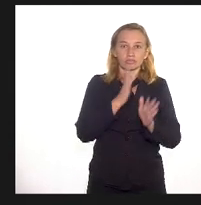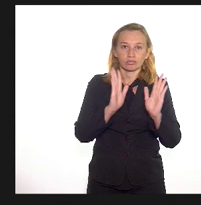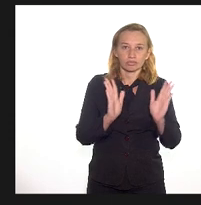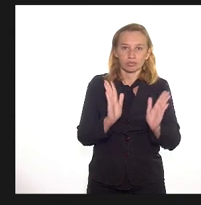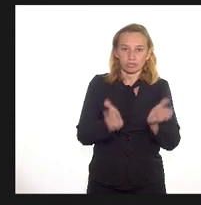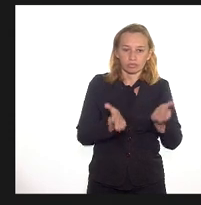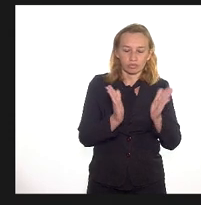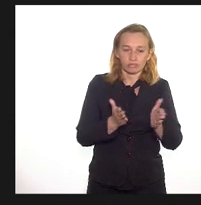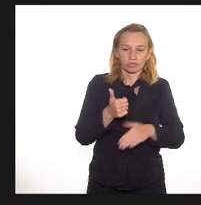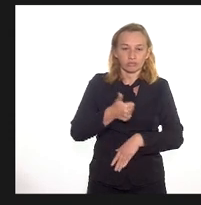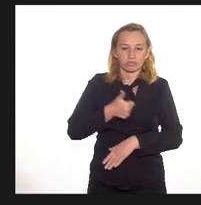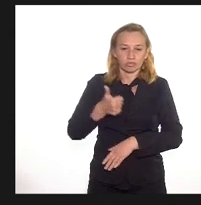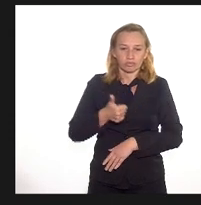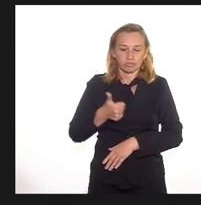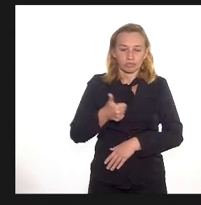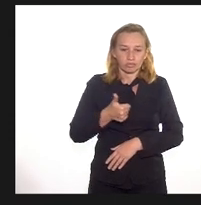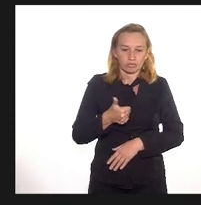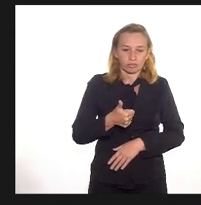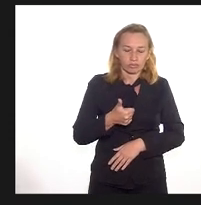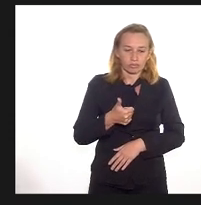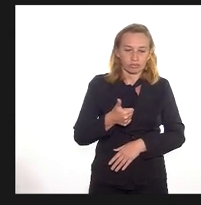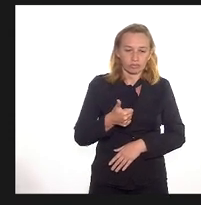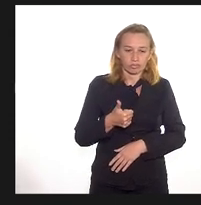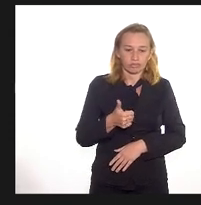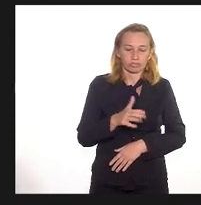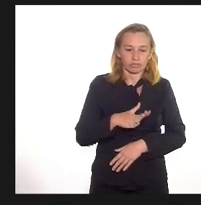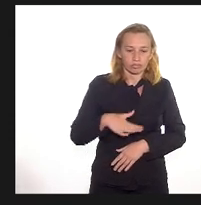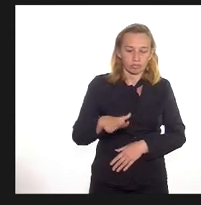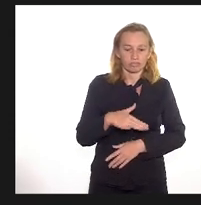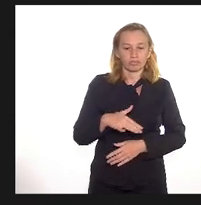em relação ao primeiro trimestre de 21 para o campo de Roncador.